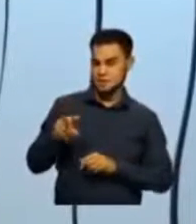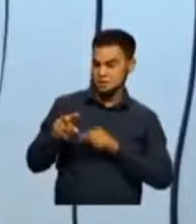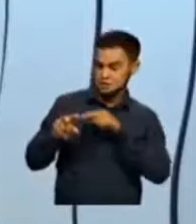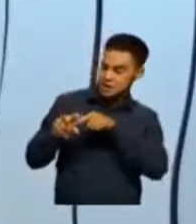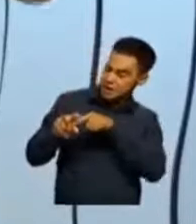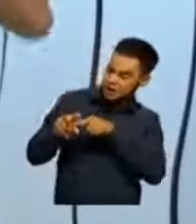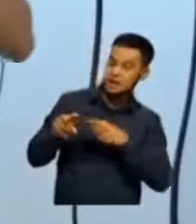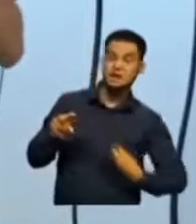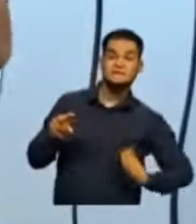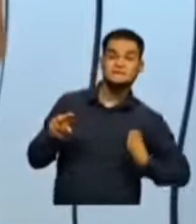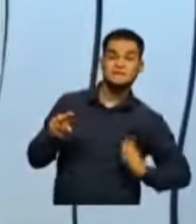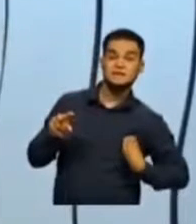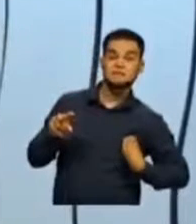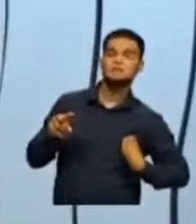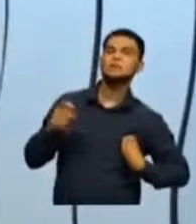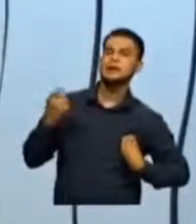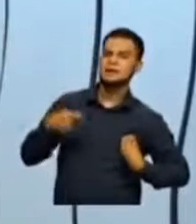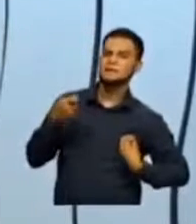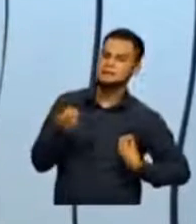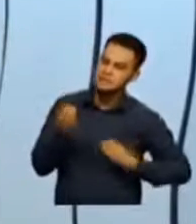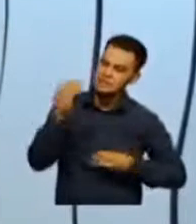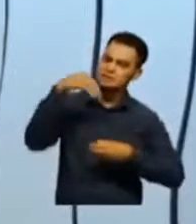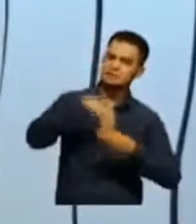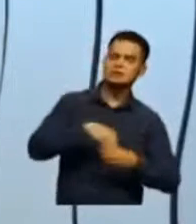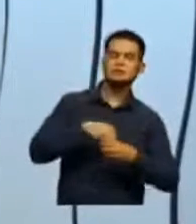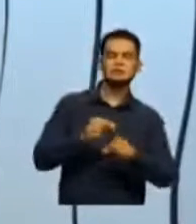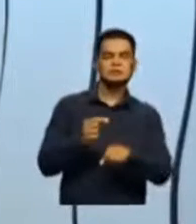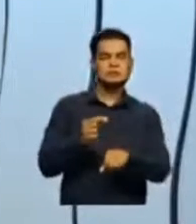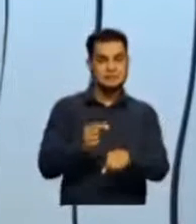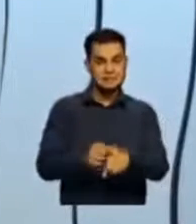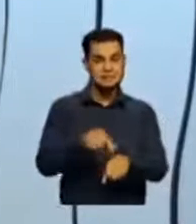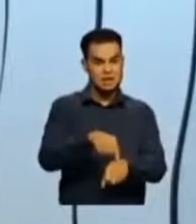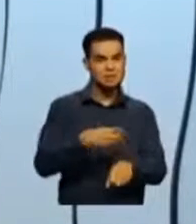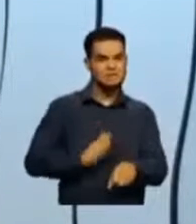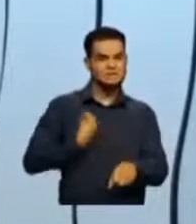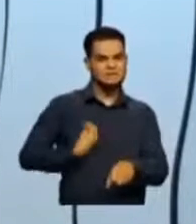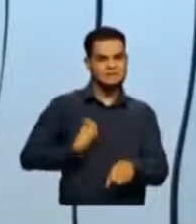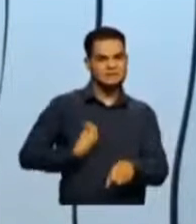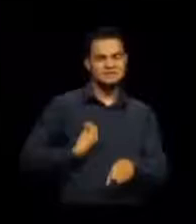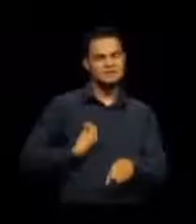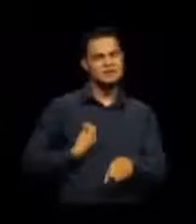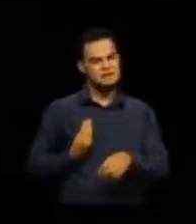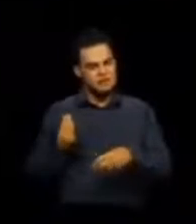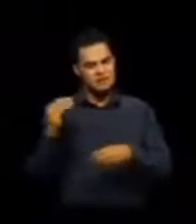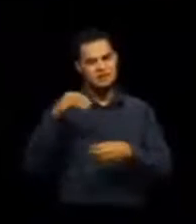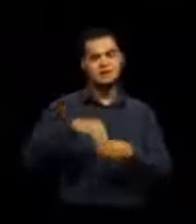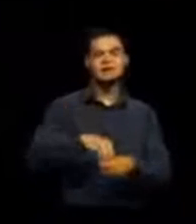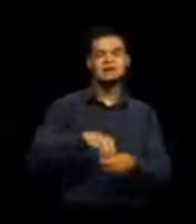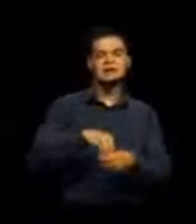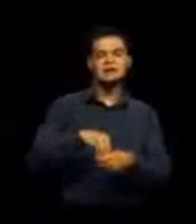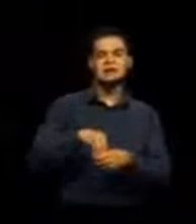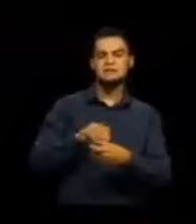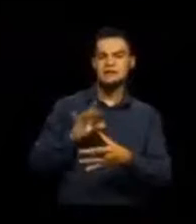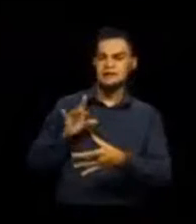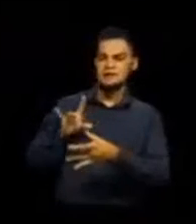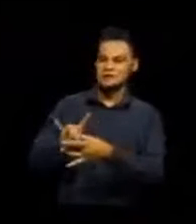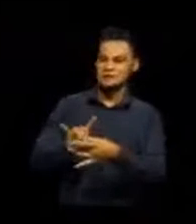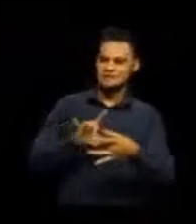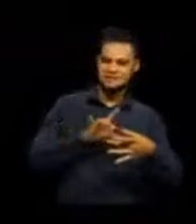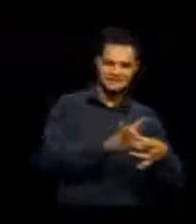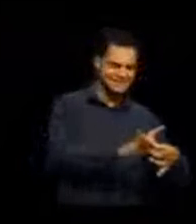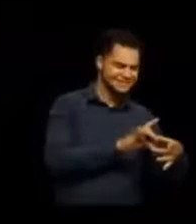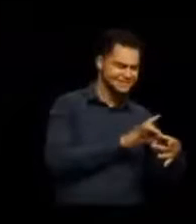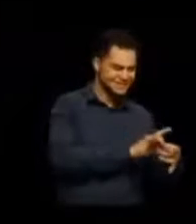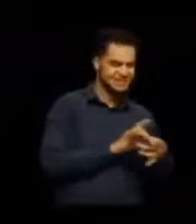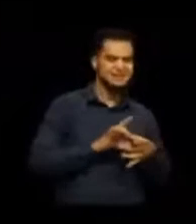vivo, ele tem que estar dentro de uma célula viva e ele vai se ligar aos receptores da membrana plasmática